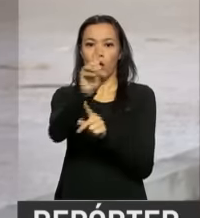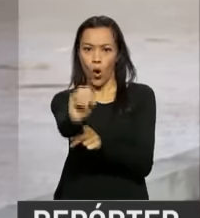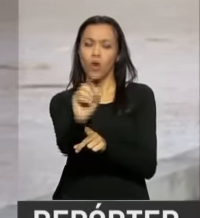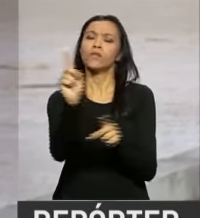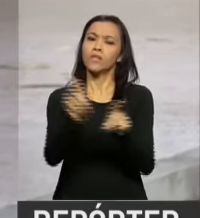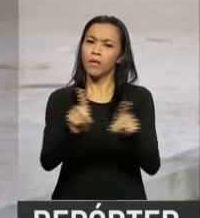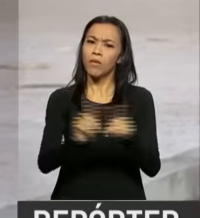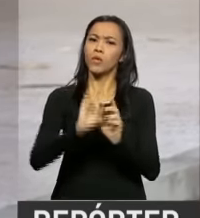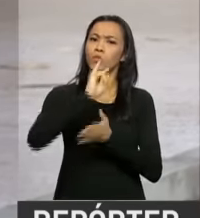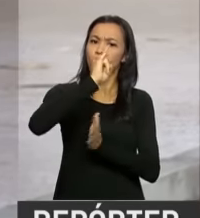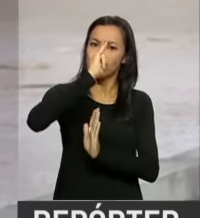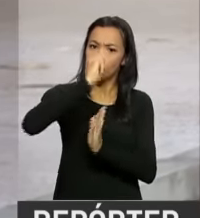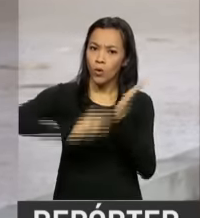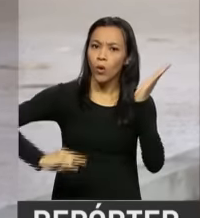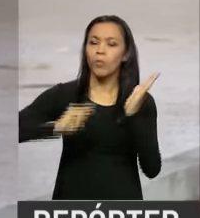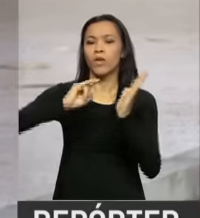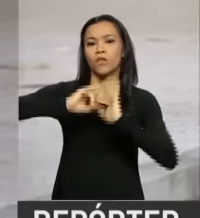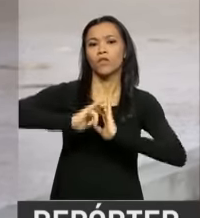portaria do Ministério da